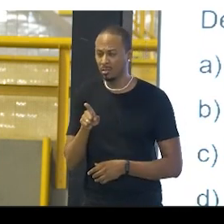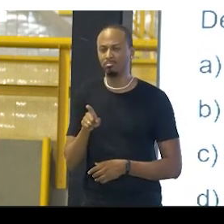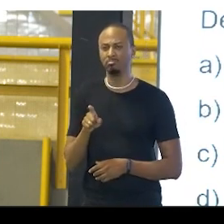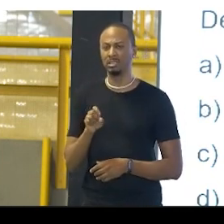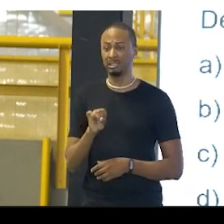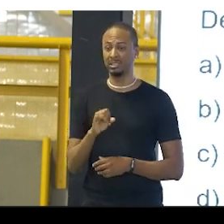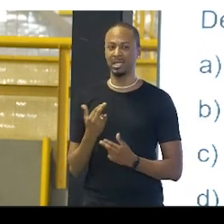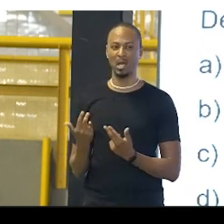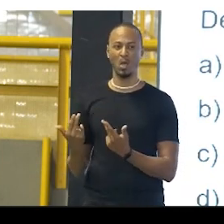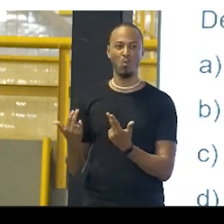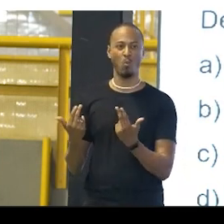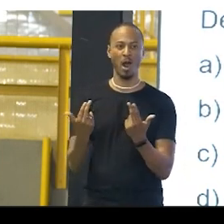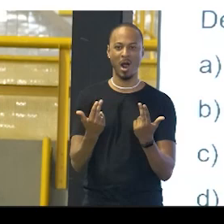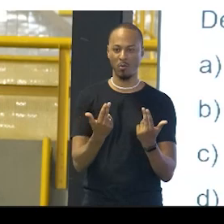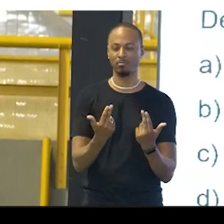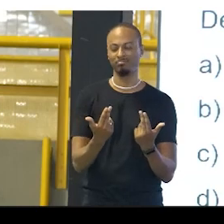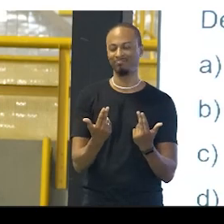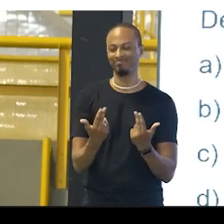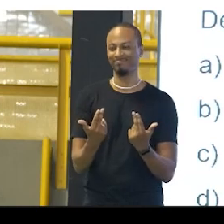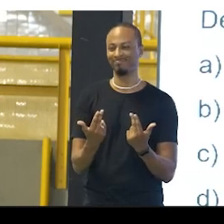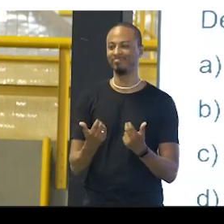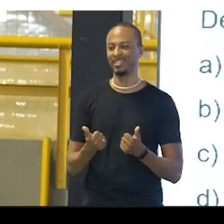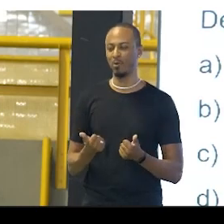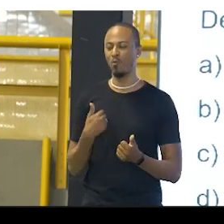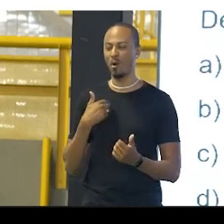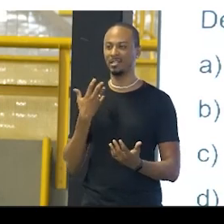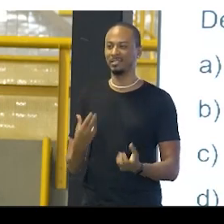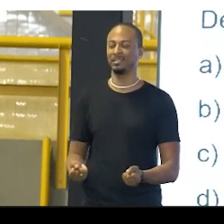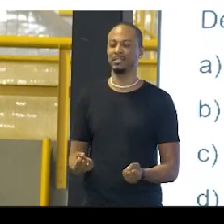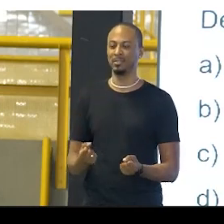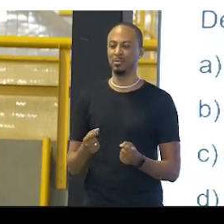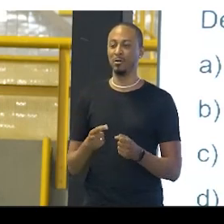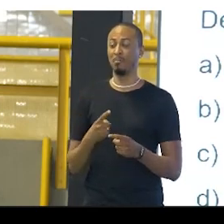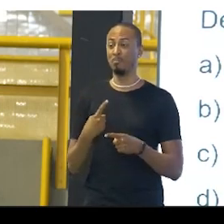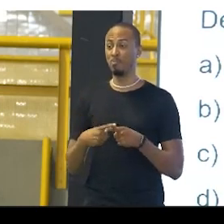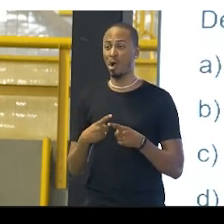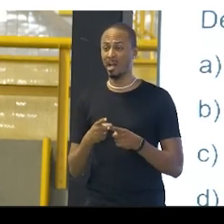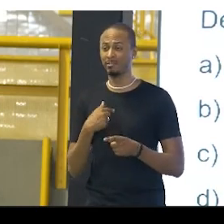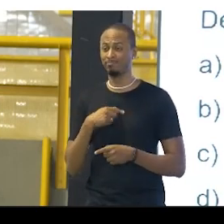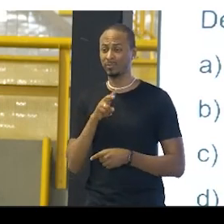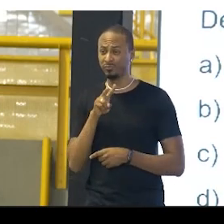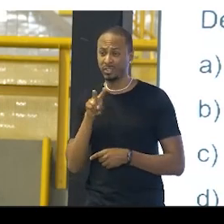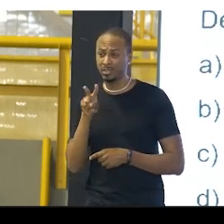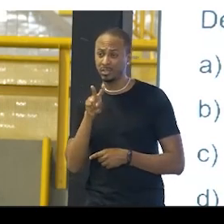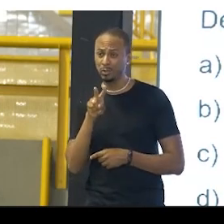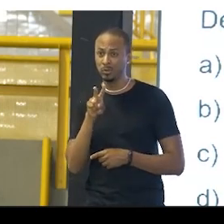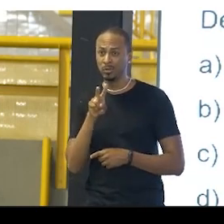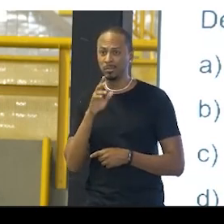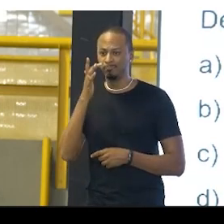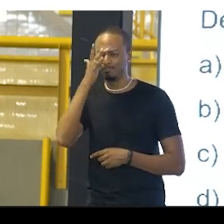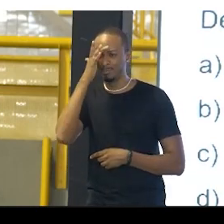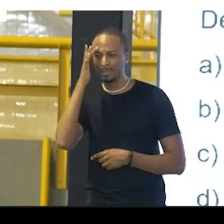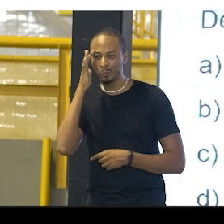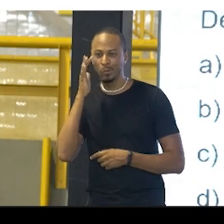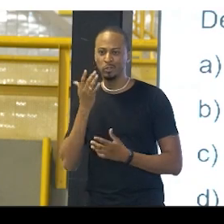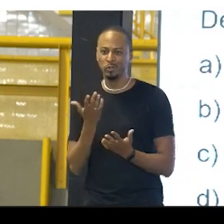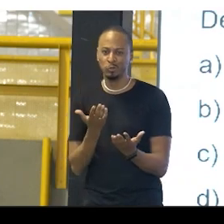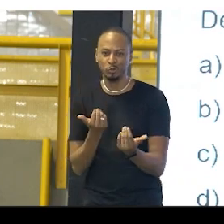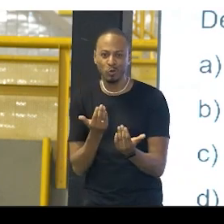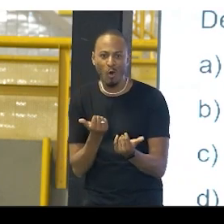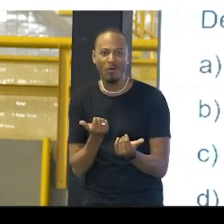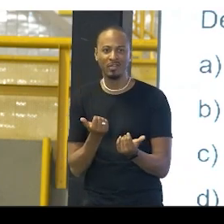vi tanto roxinho, tá, iluminado, às vezes preocupado, mas